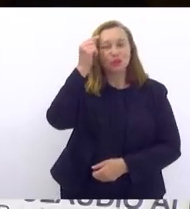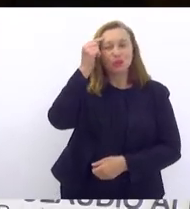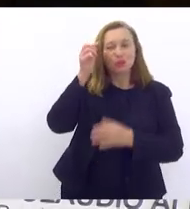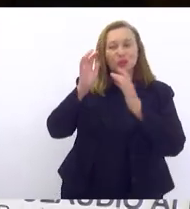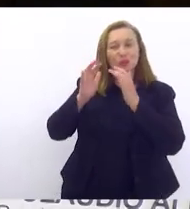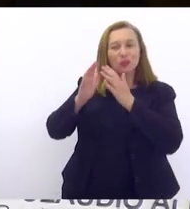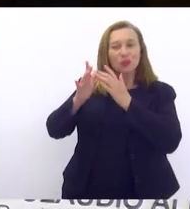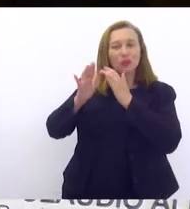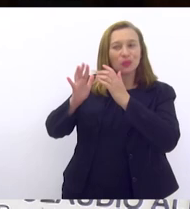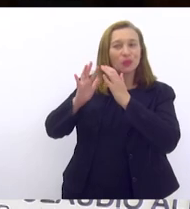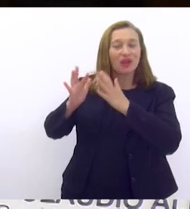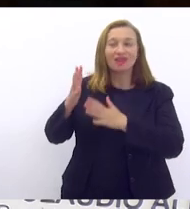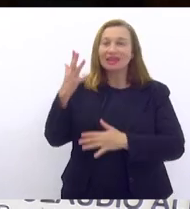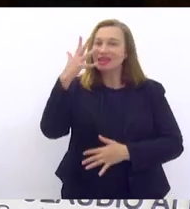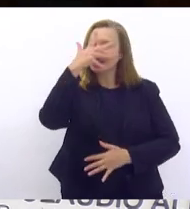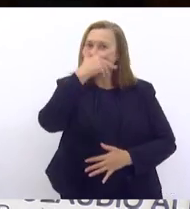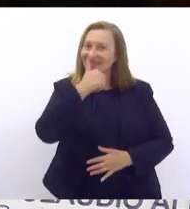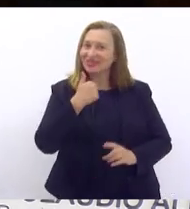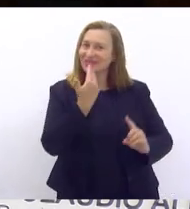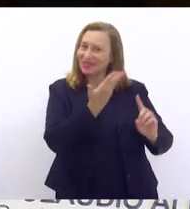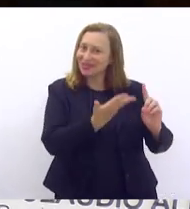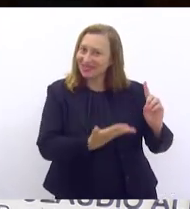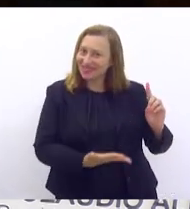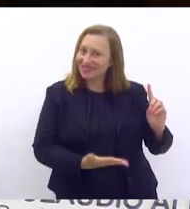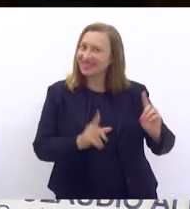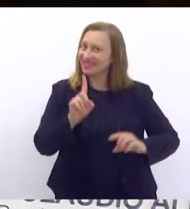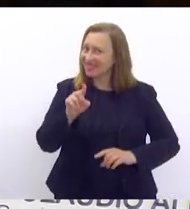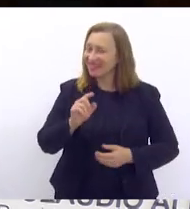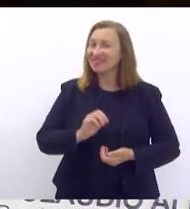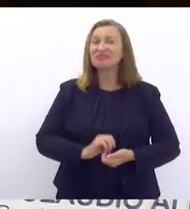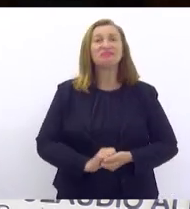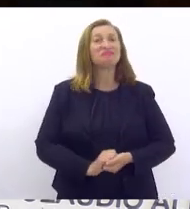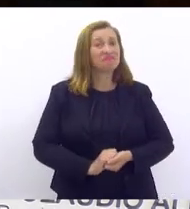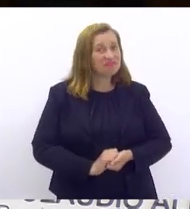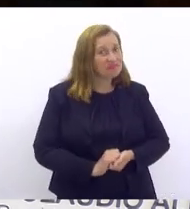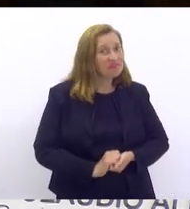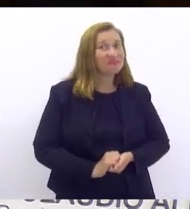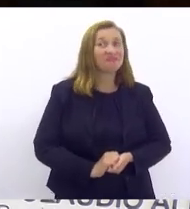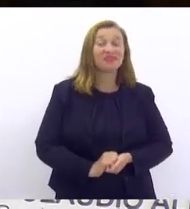tão bonito e tão solene, né? Afinal de contas,